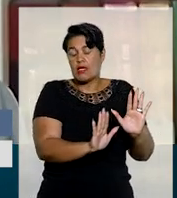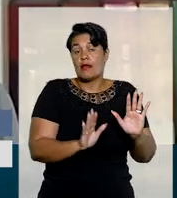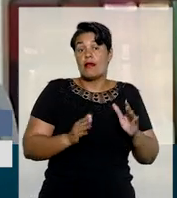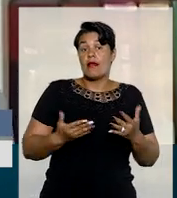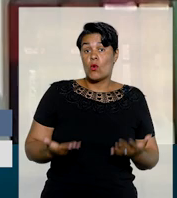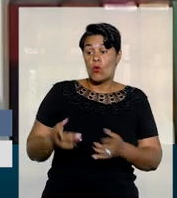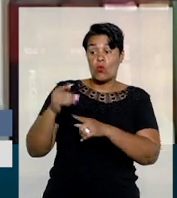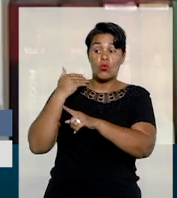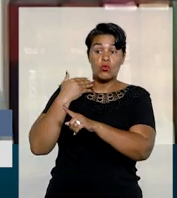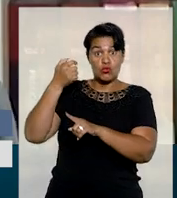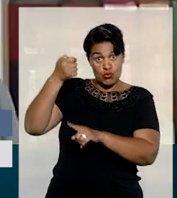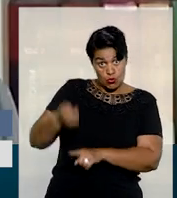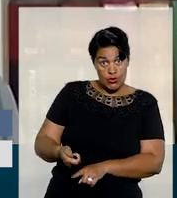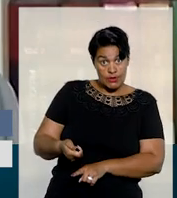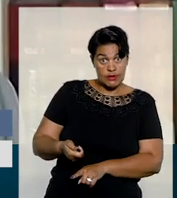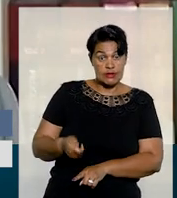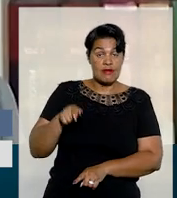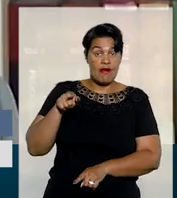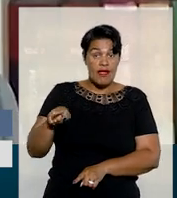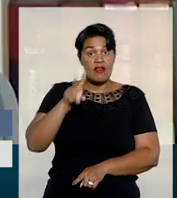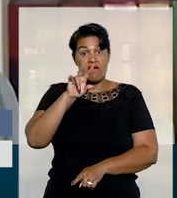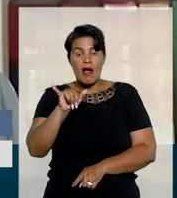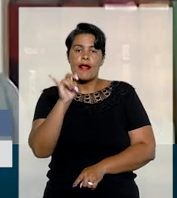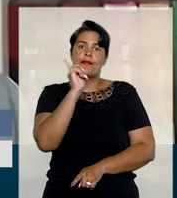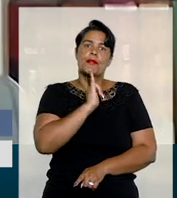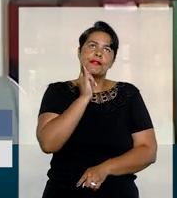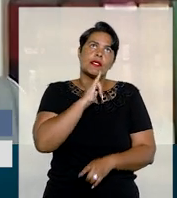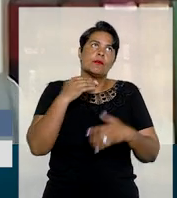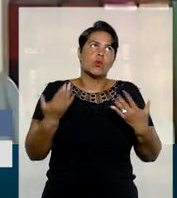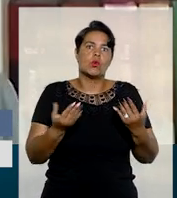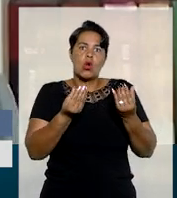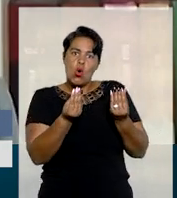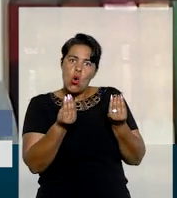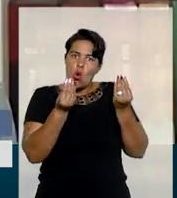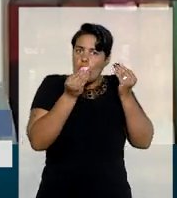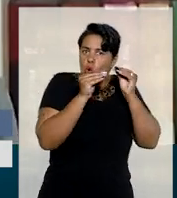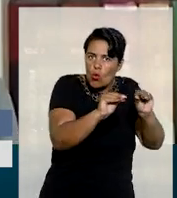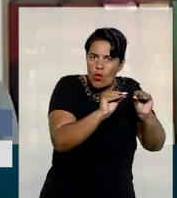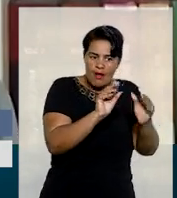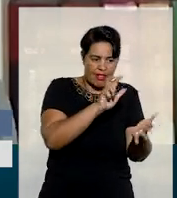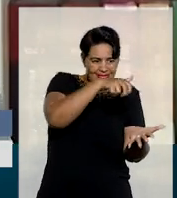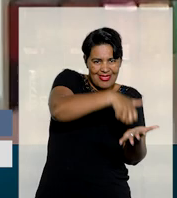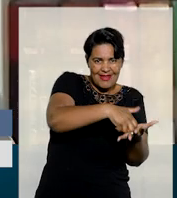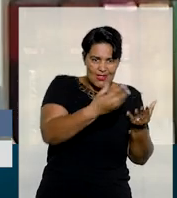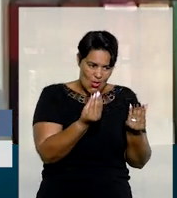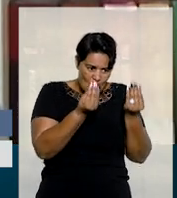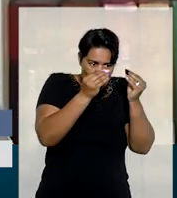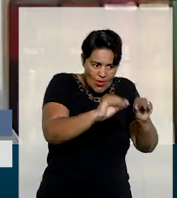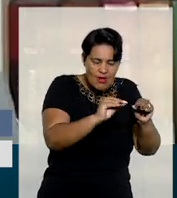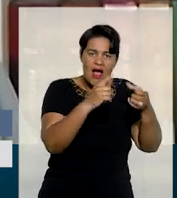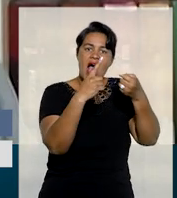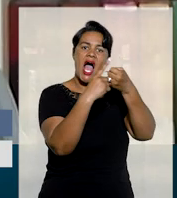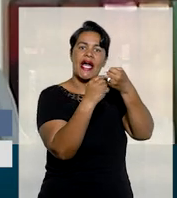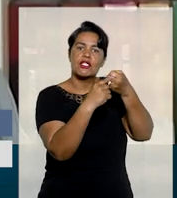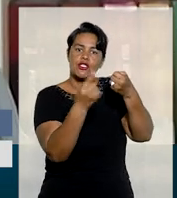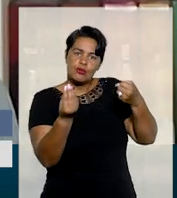decisão que foi proferida. O juiz vai mencionar um determinado artigo e ele